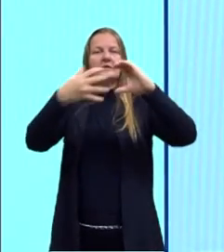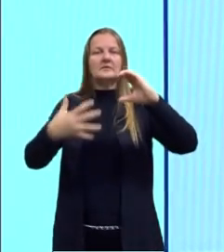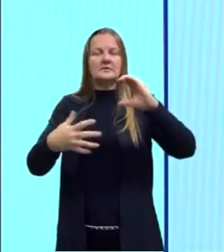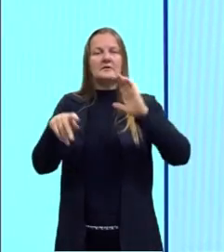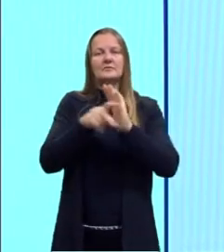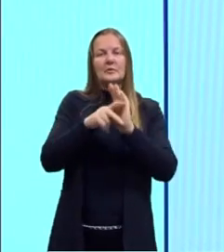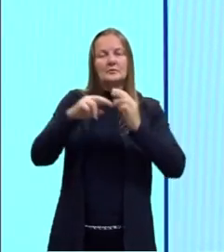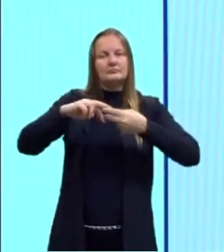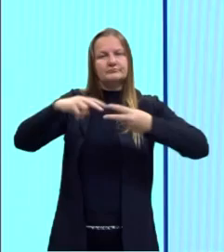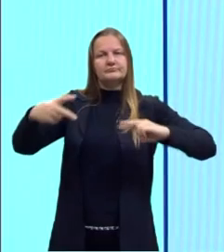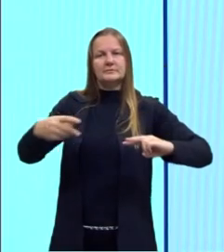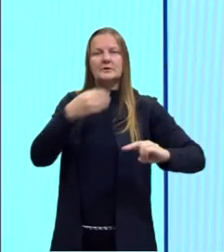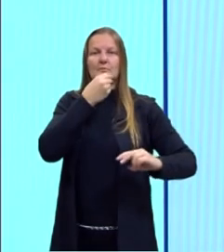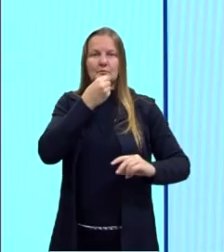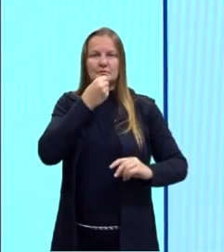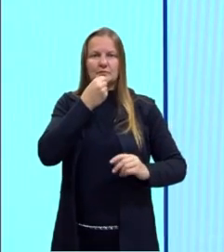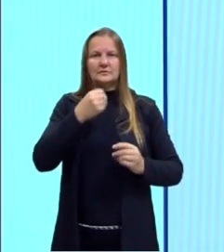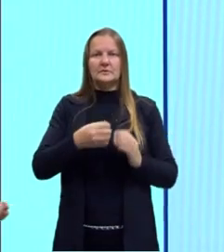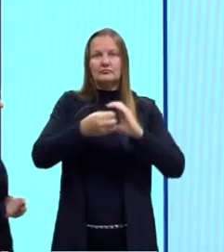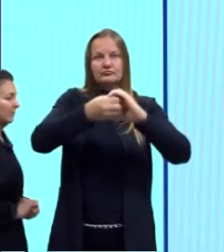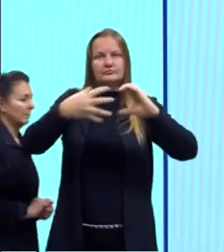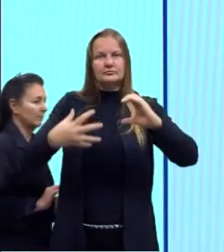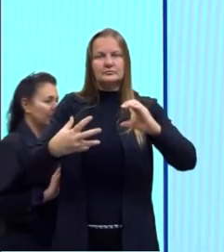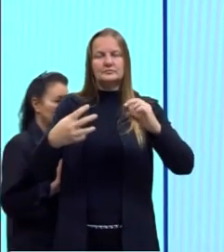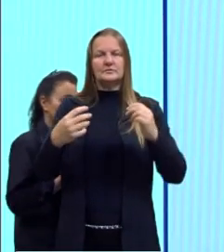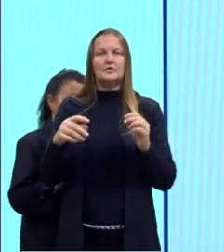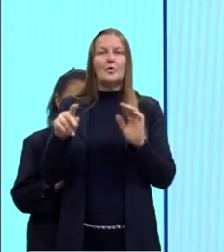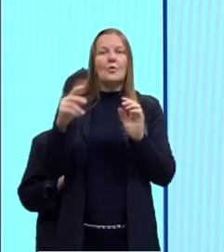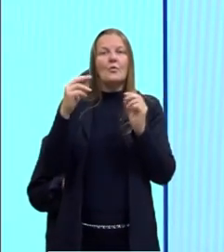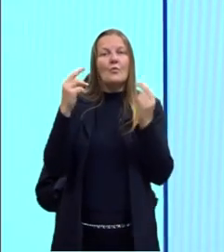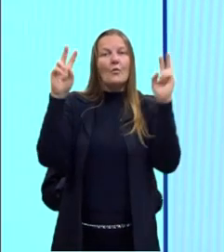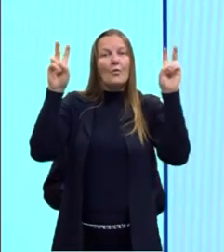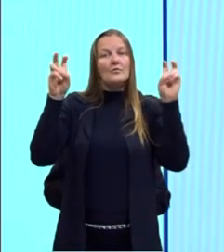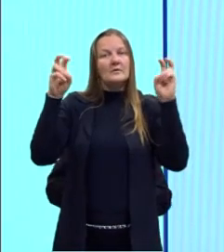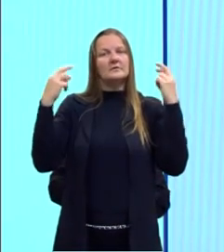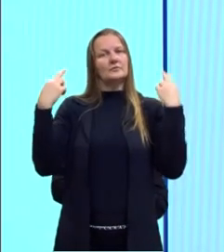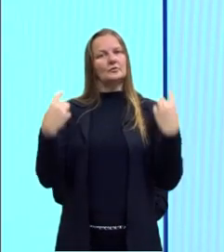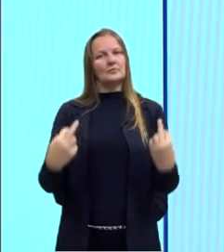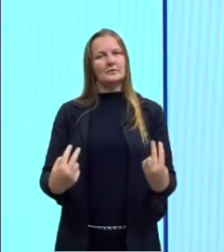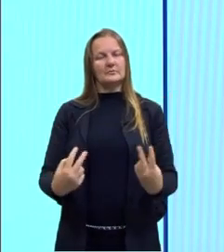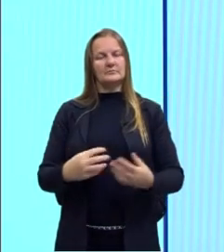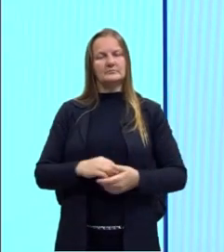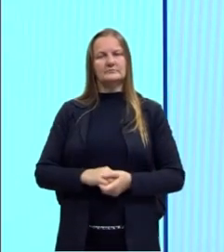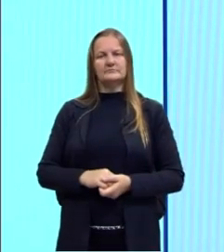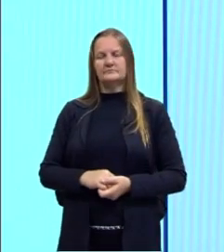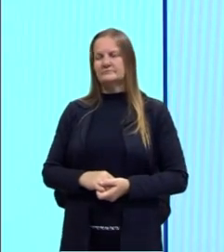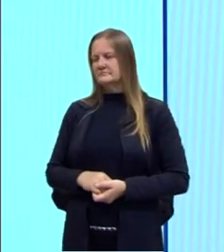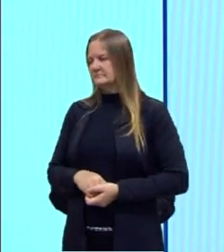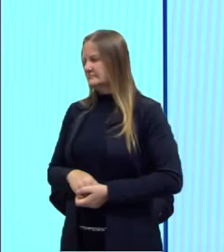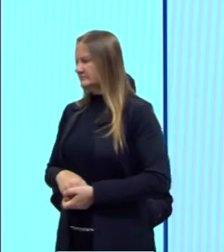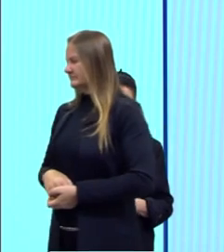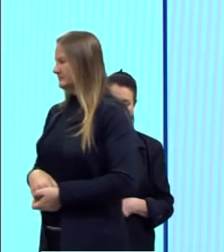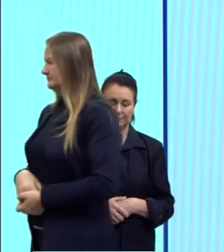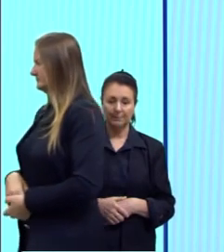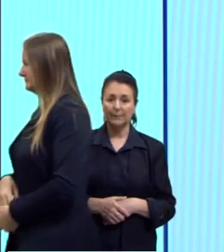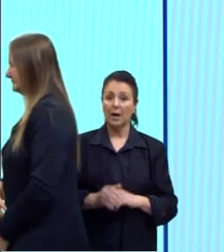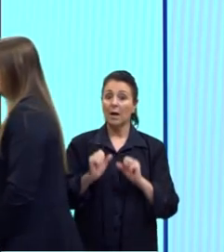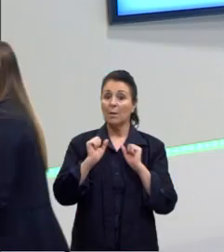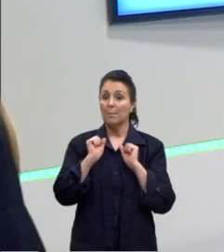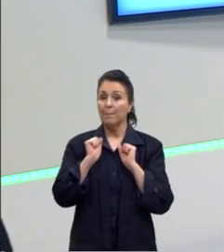sexuais masculinas isso aqui é o normal é mas pode acontecer uma mutação